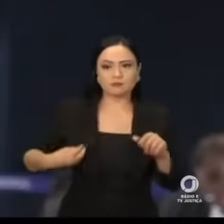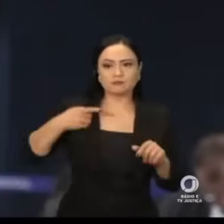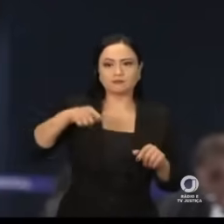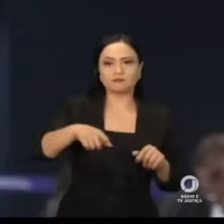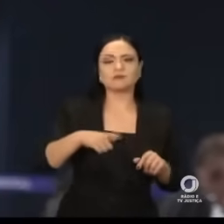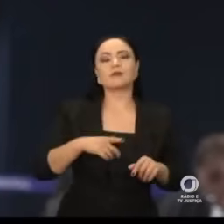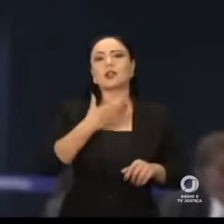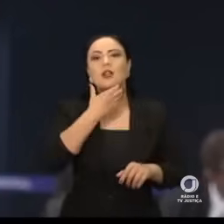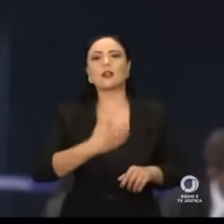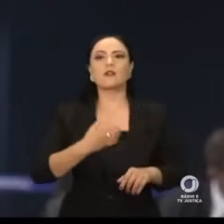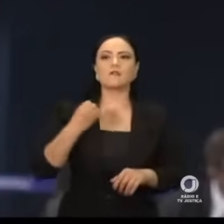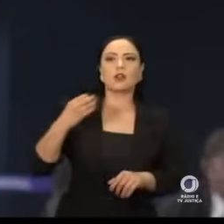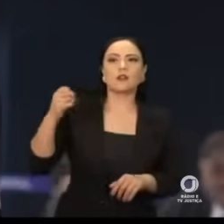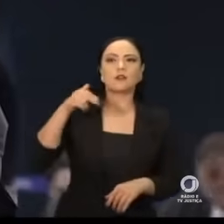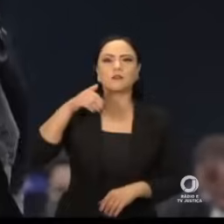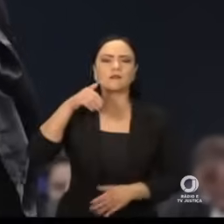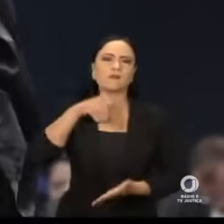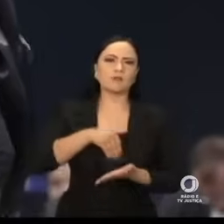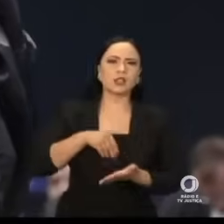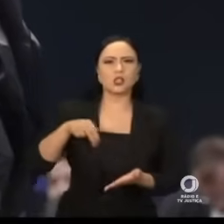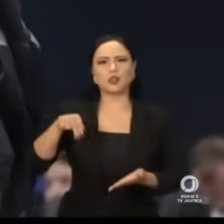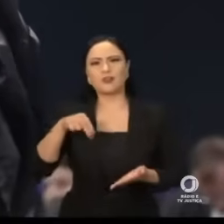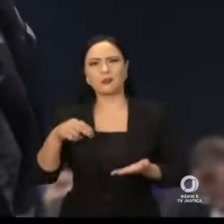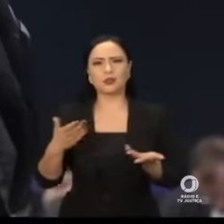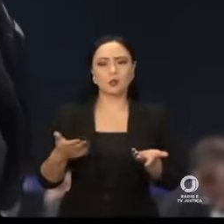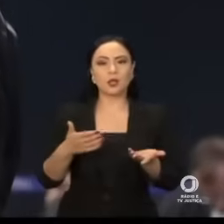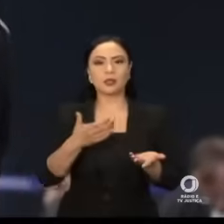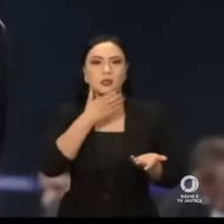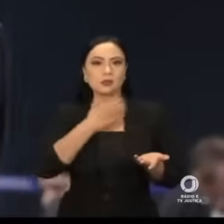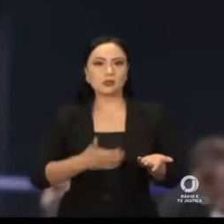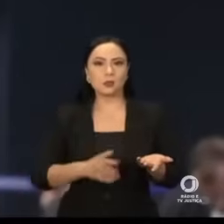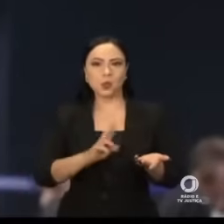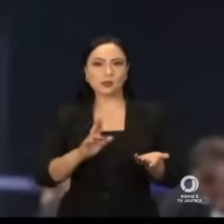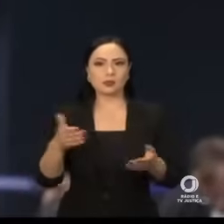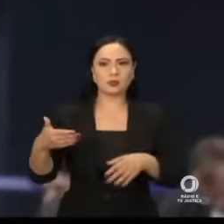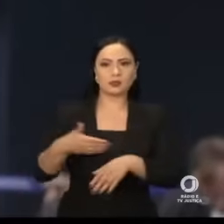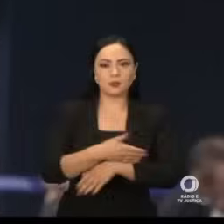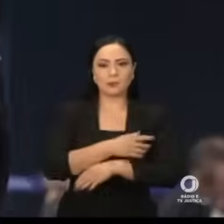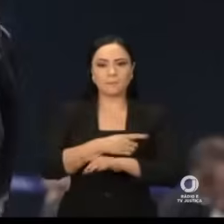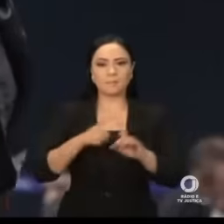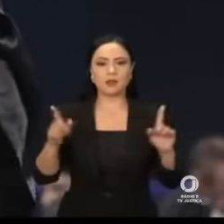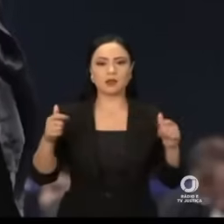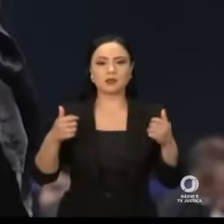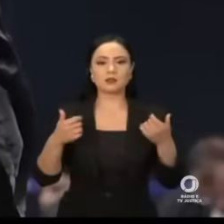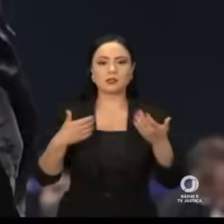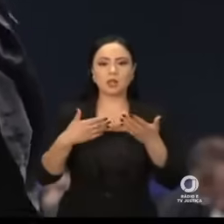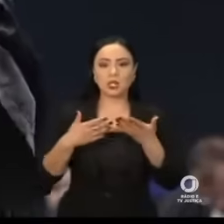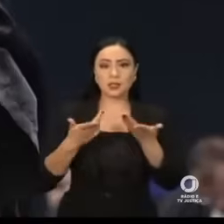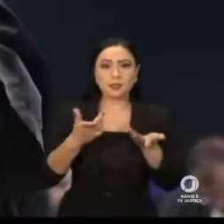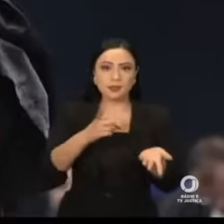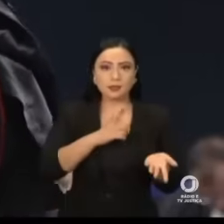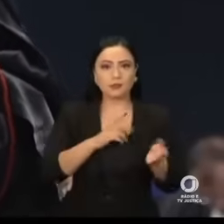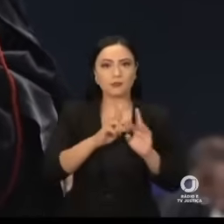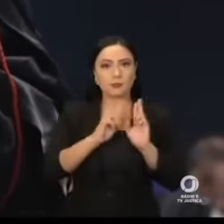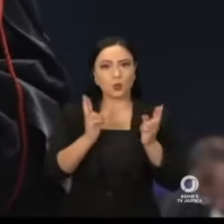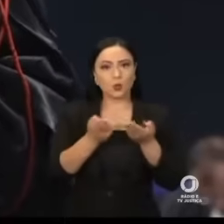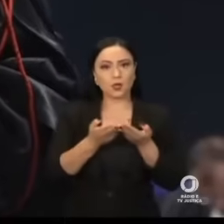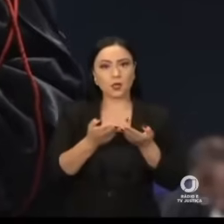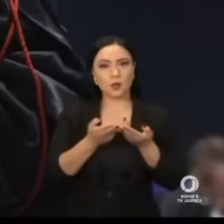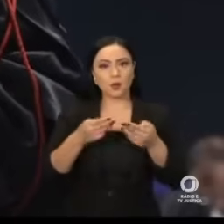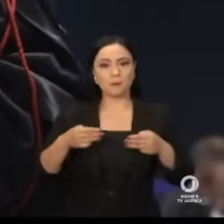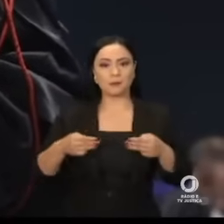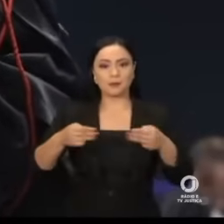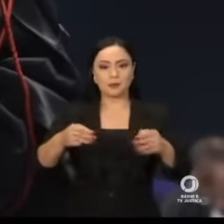no final de novembro e, portanto, em dezembro o chefe da Aeronáutica não estava. Mas, como quer que seja, houve uma reunião com o ministro da Defesa, agora